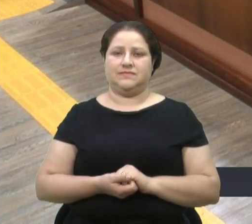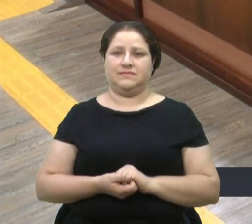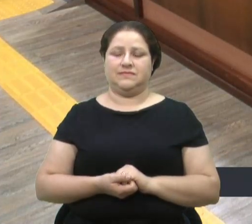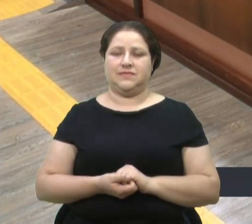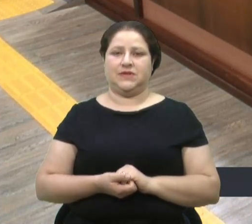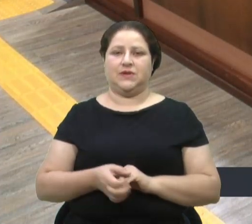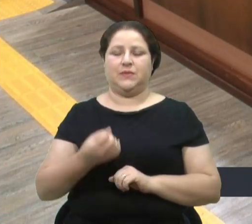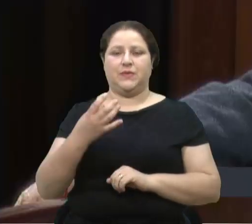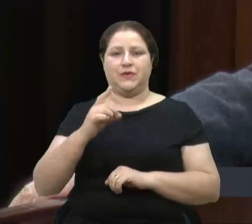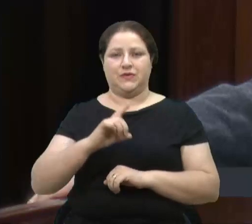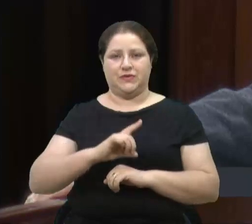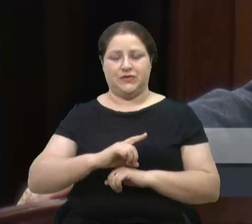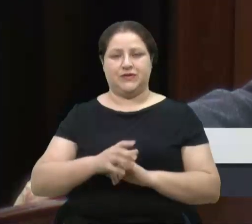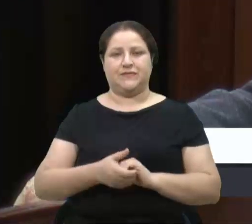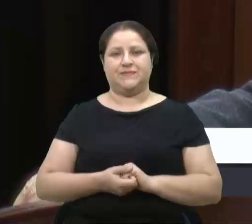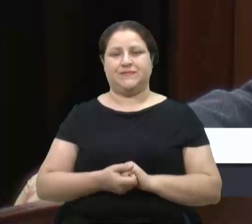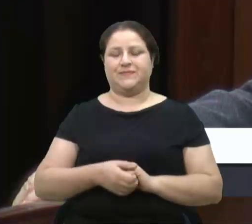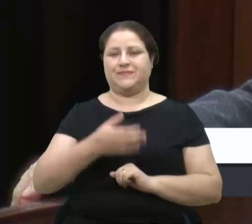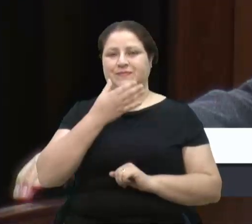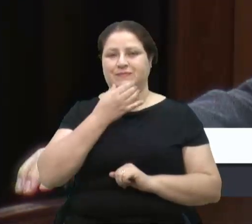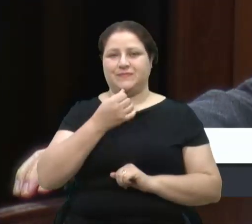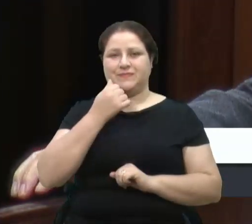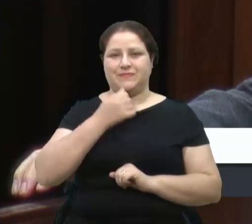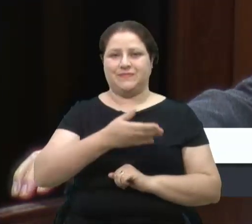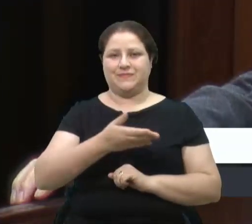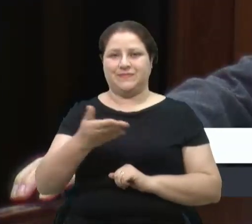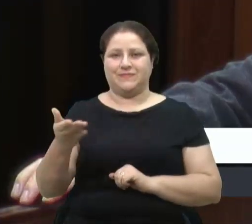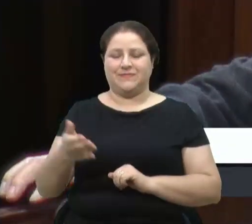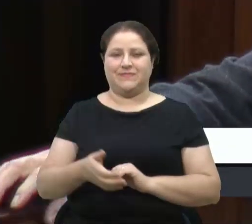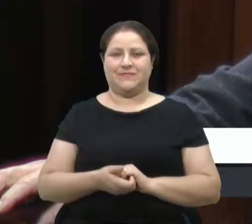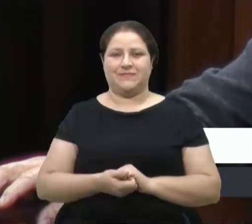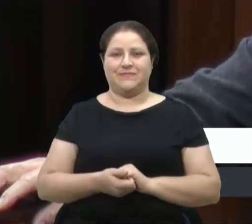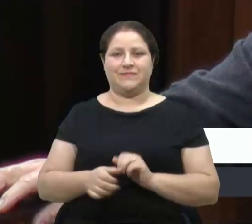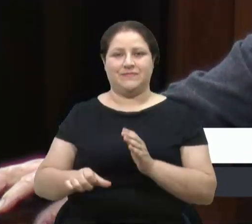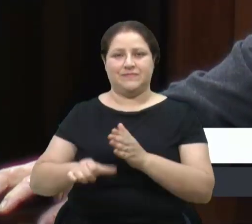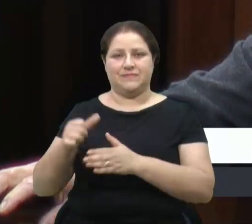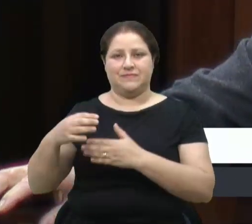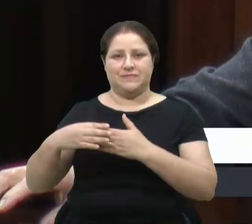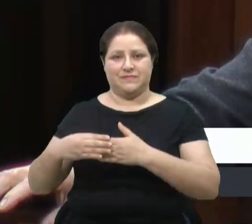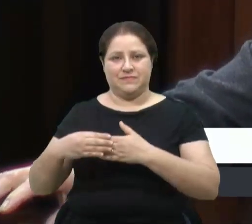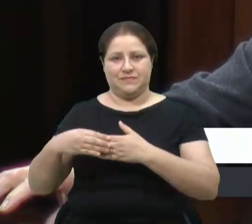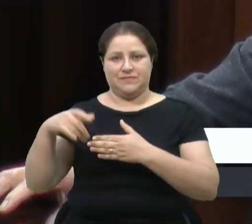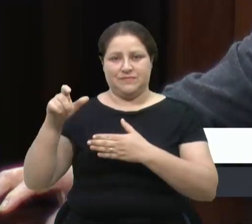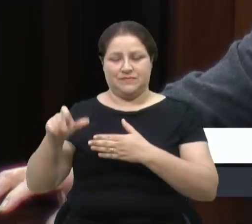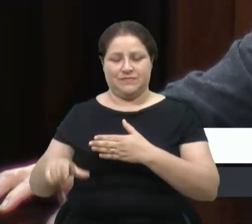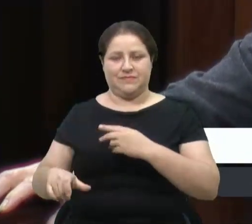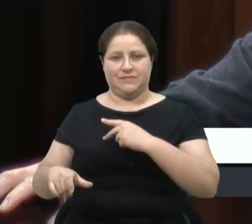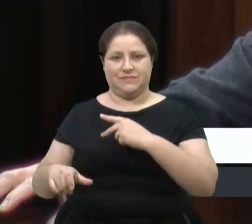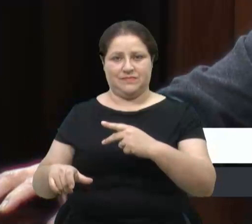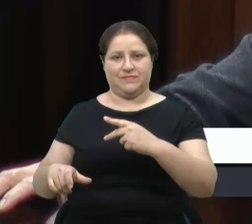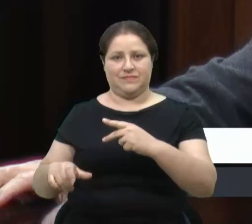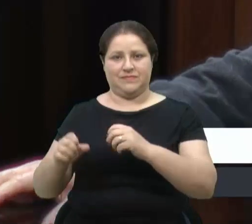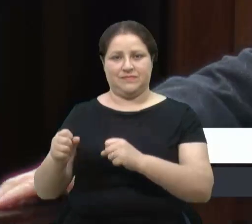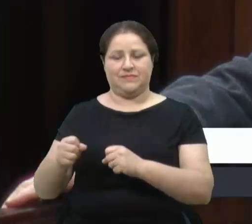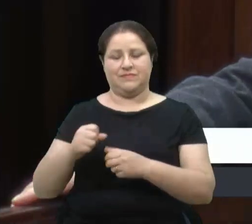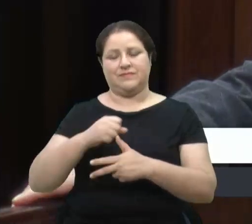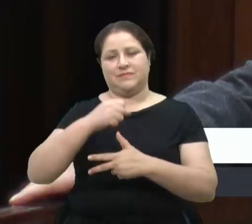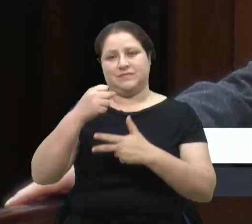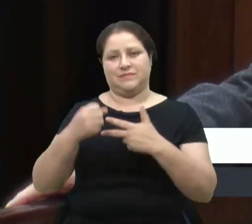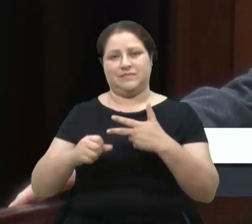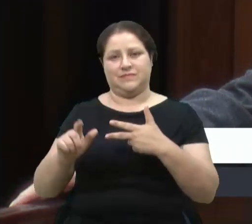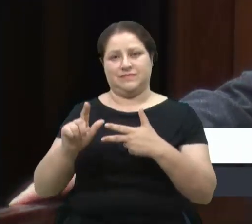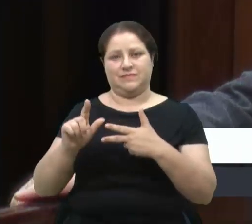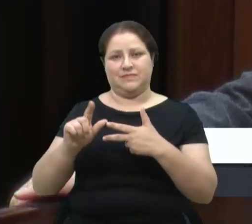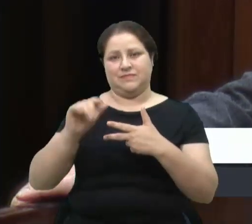muito bom dia senhoras e senhores quero em primeiro lugar cumprimentar o presidente deste Poder Legislativo Vereador